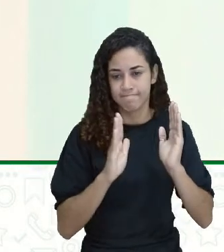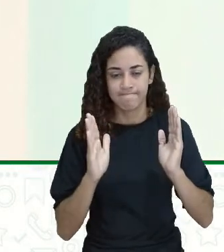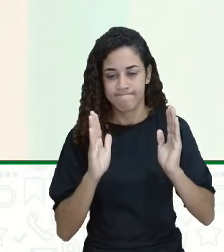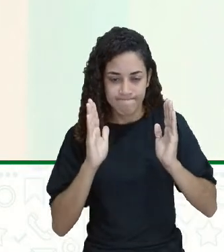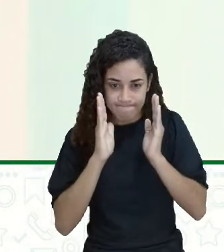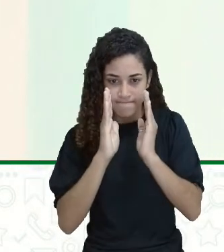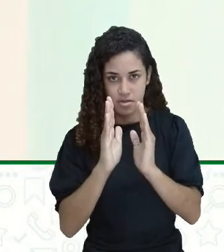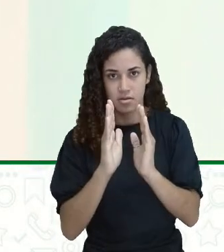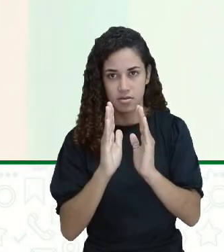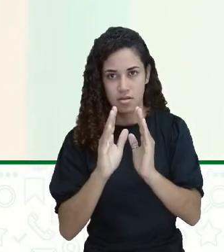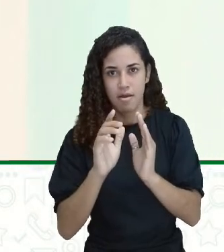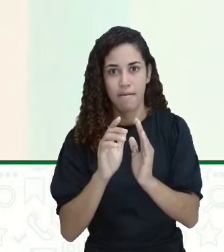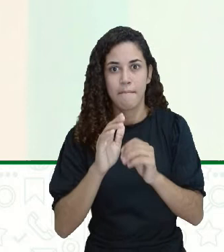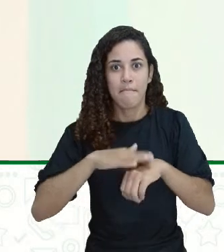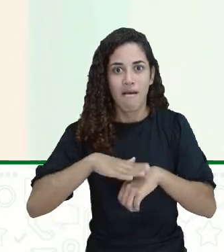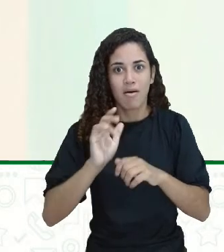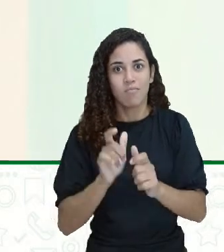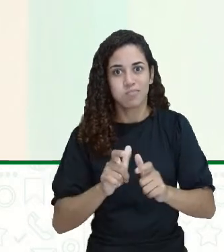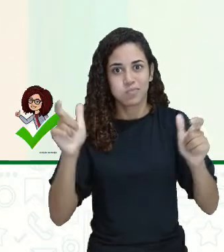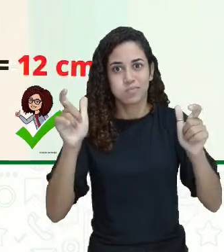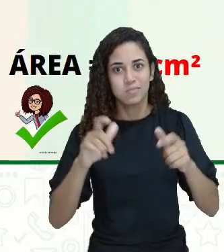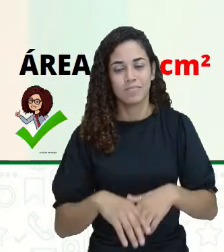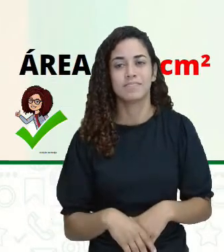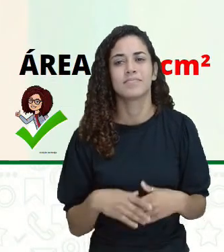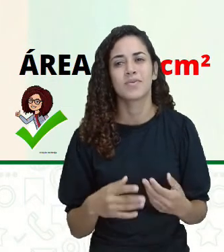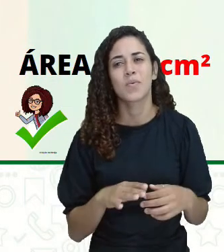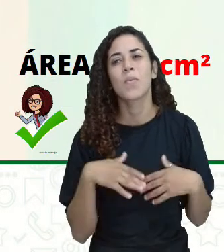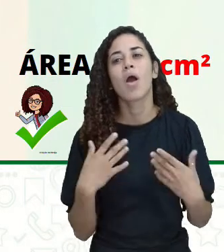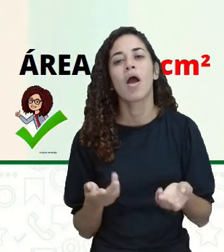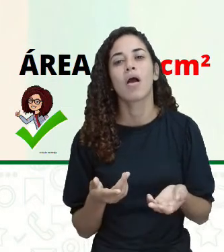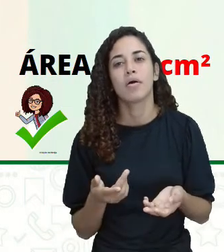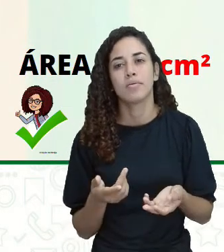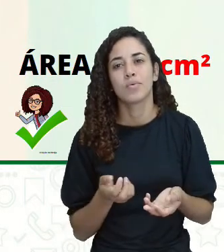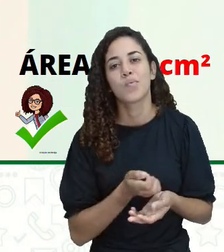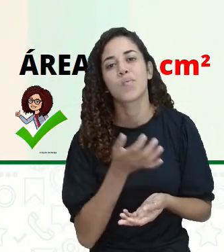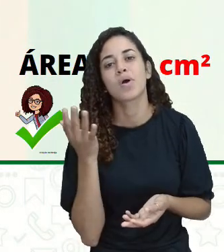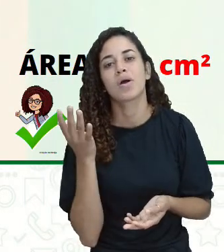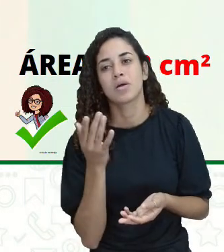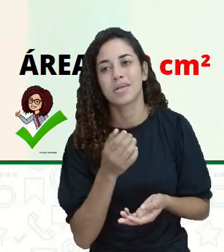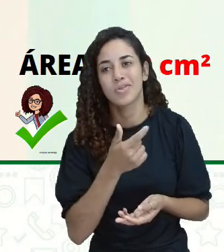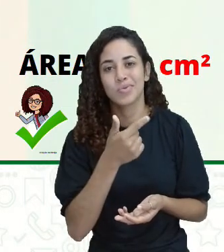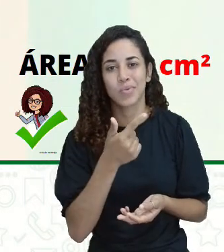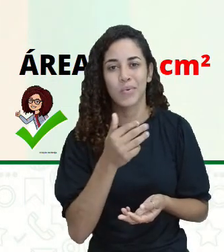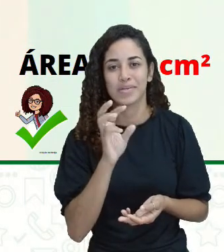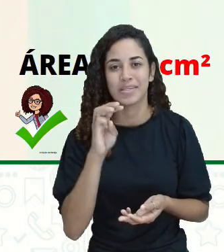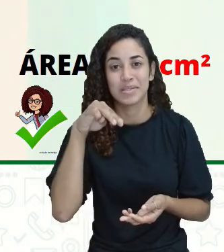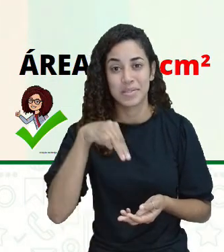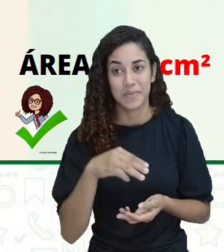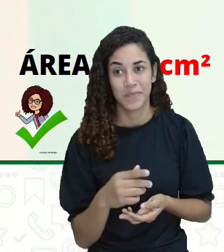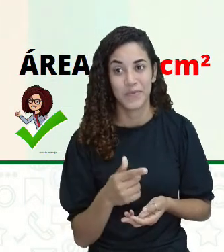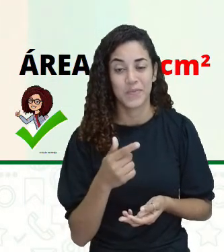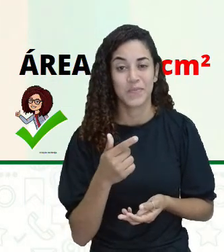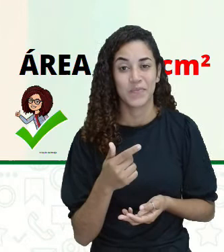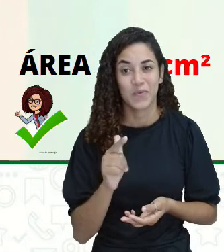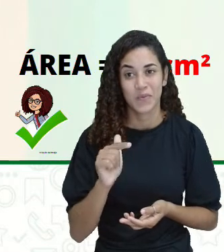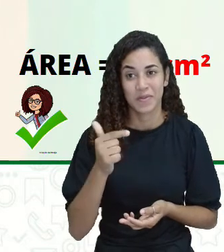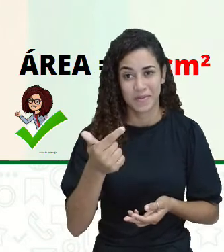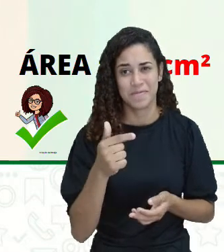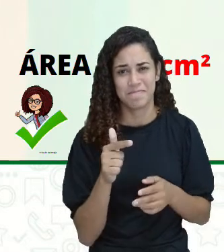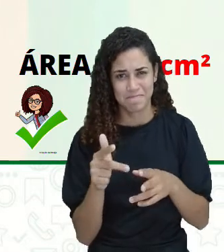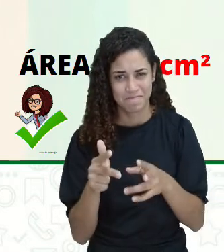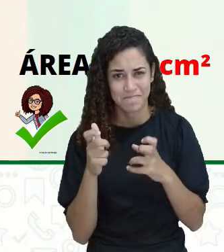né? Vamos ver qual é o total. Então, eu tenho 12 centímetros quadrados.